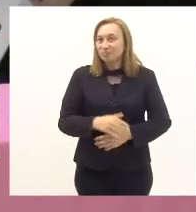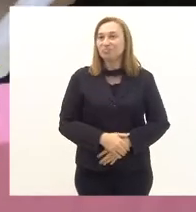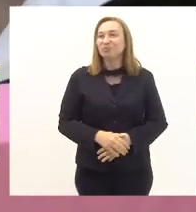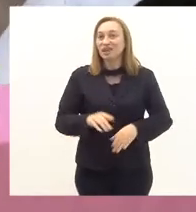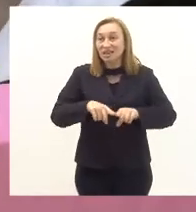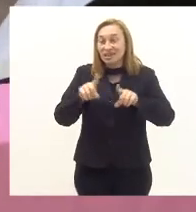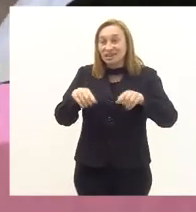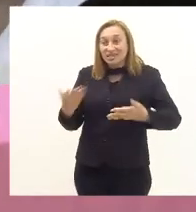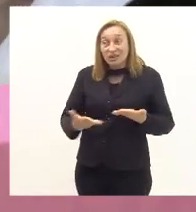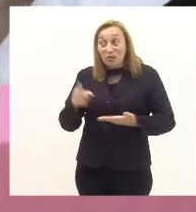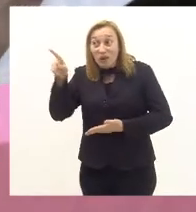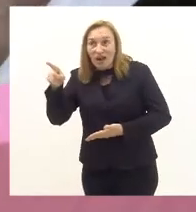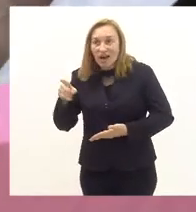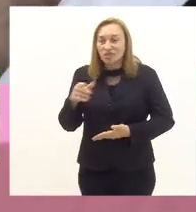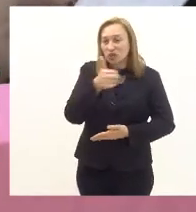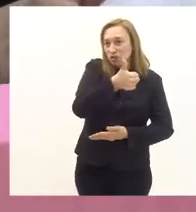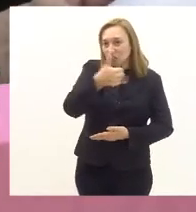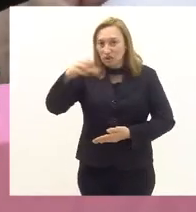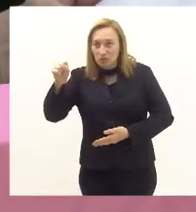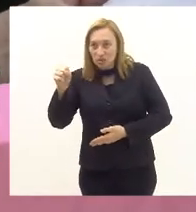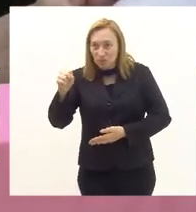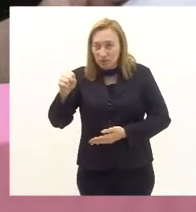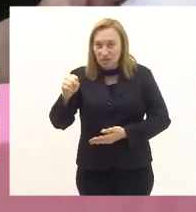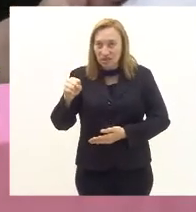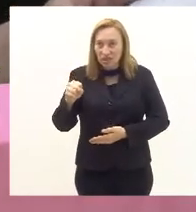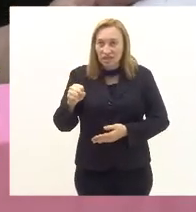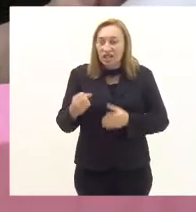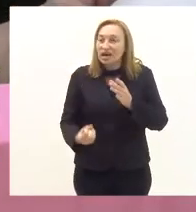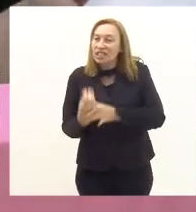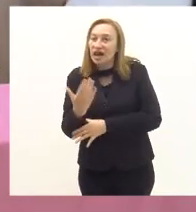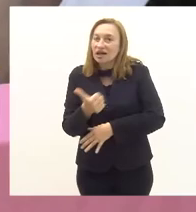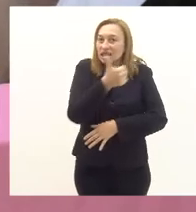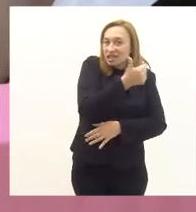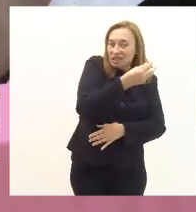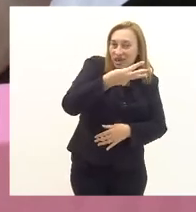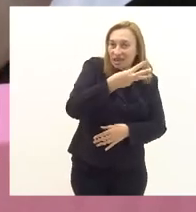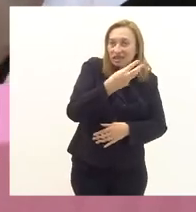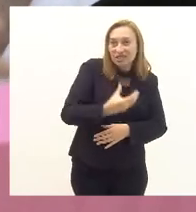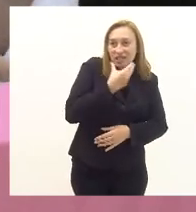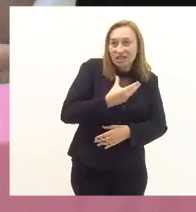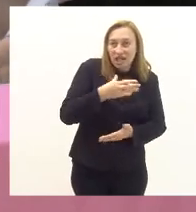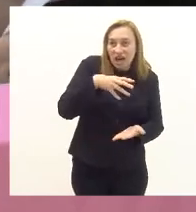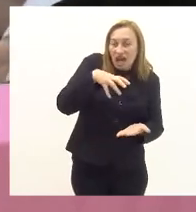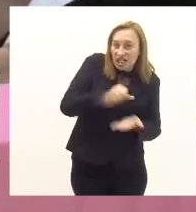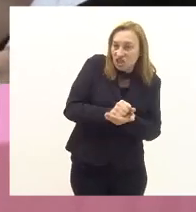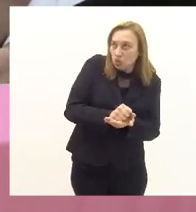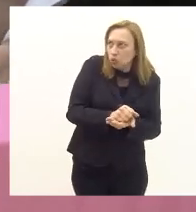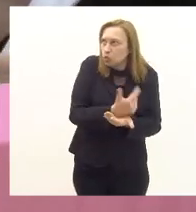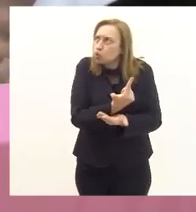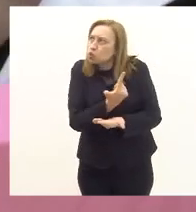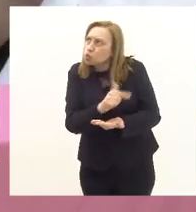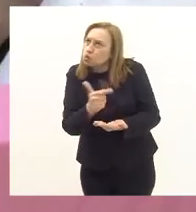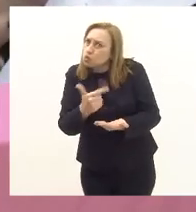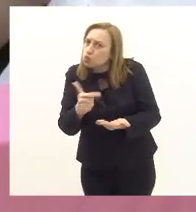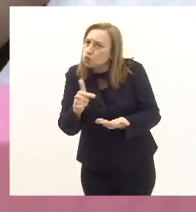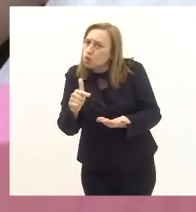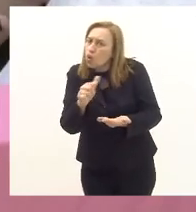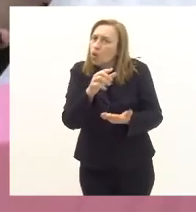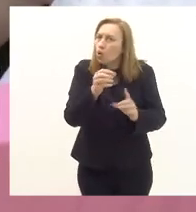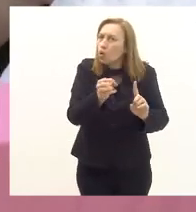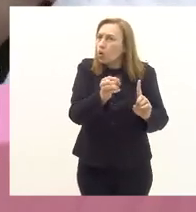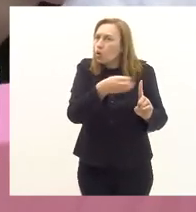lá. Em 2018, eu, criado dia 13 de dezembro, eu não tive nenhum registro de